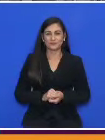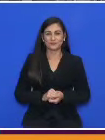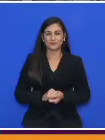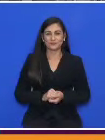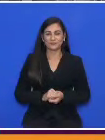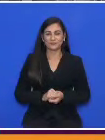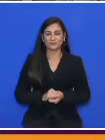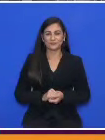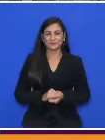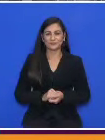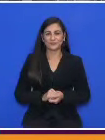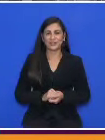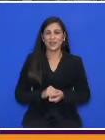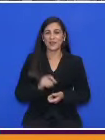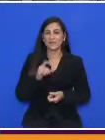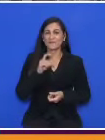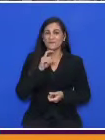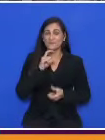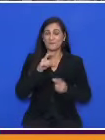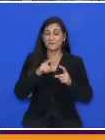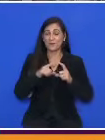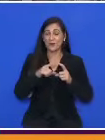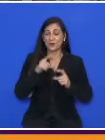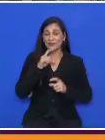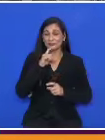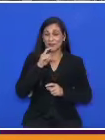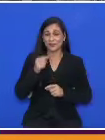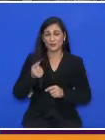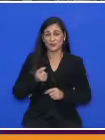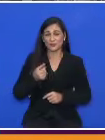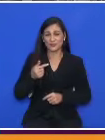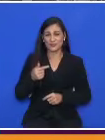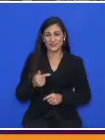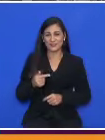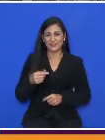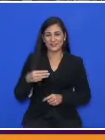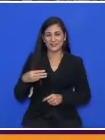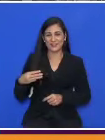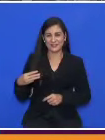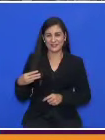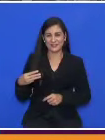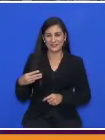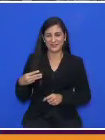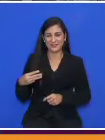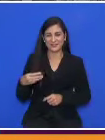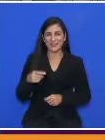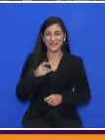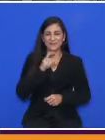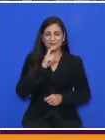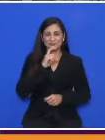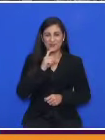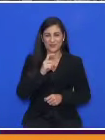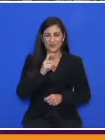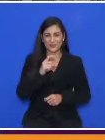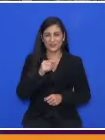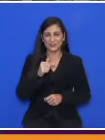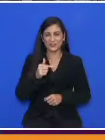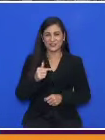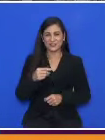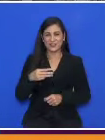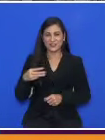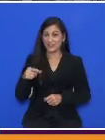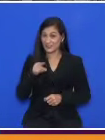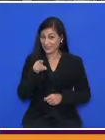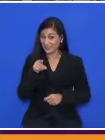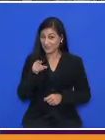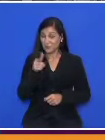Mais uma bola chegando. Verde, número 73. Verde, 73. Como